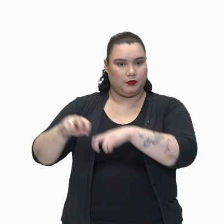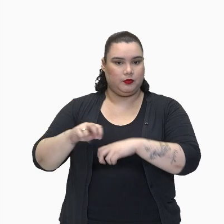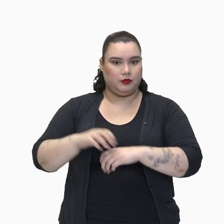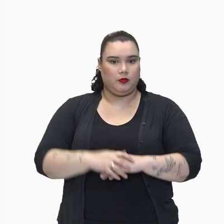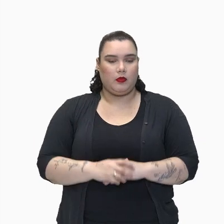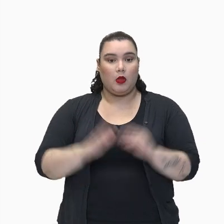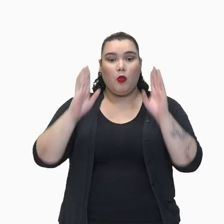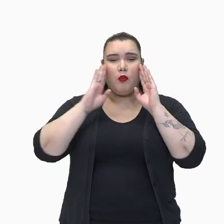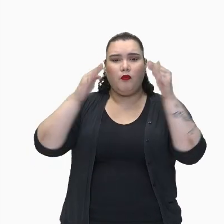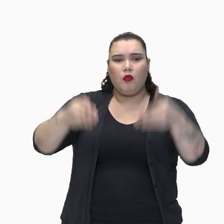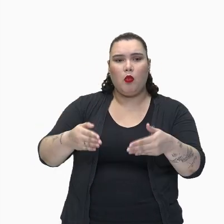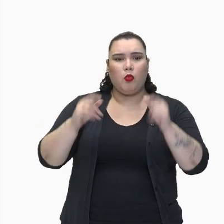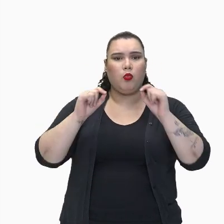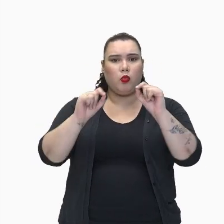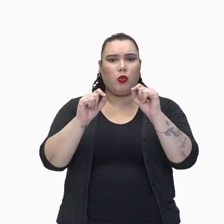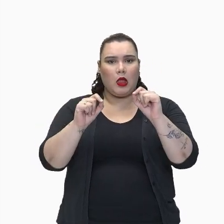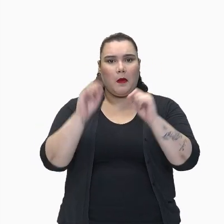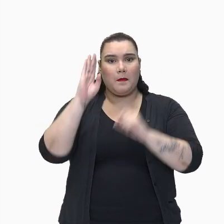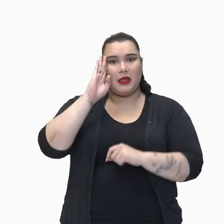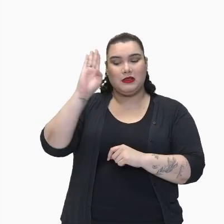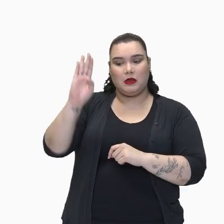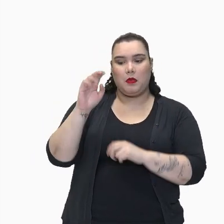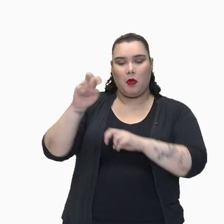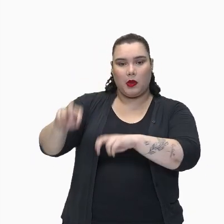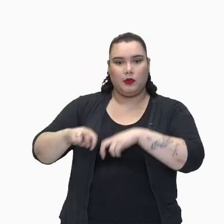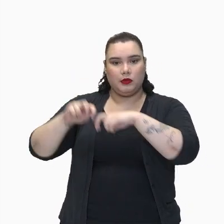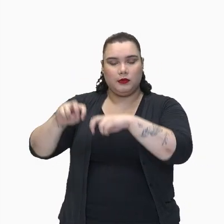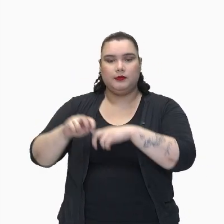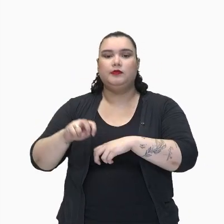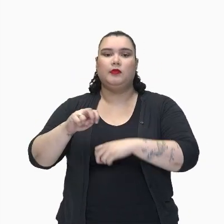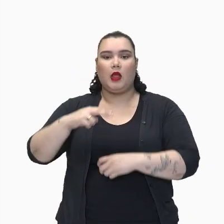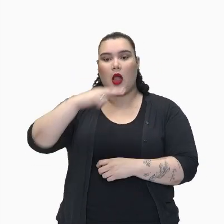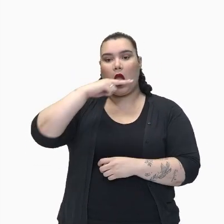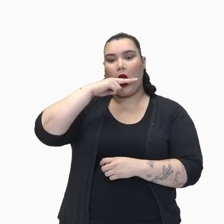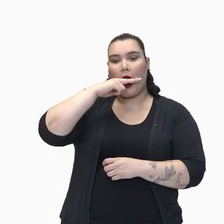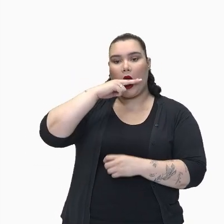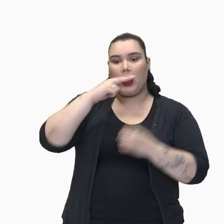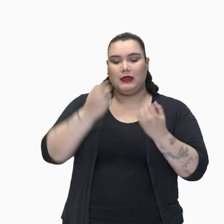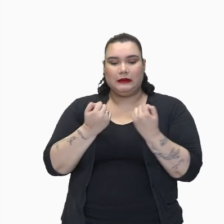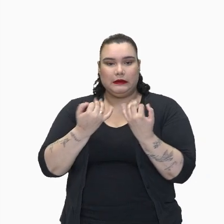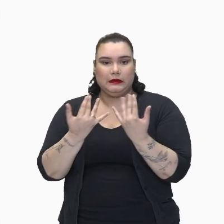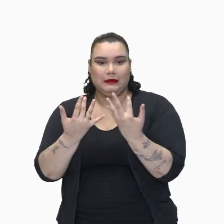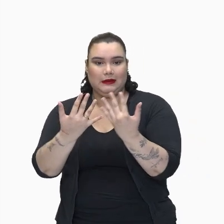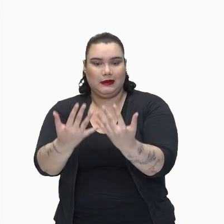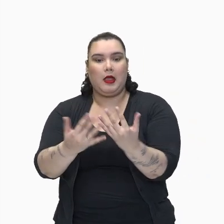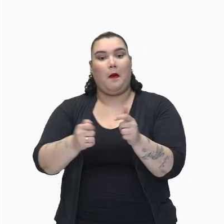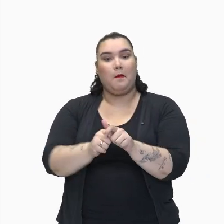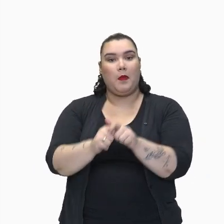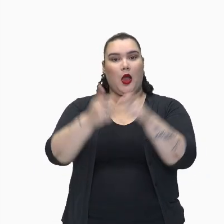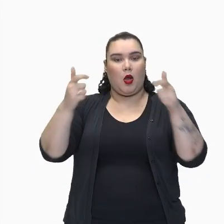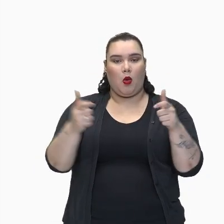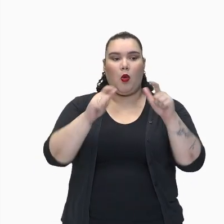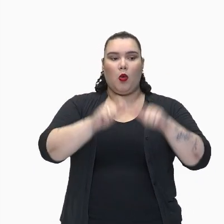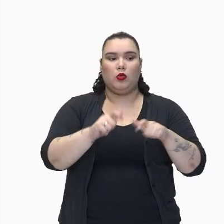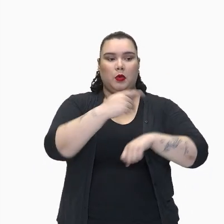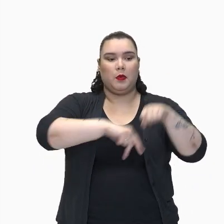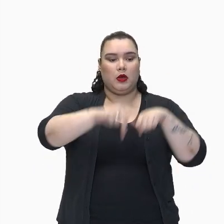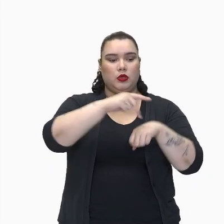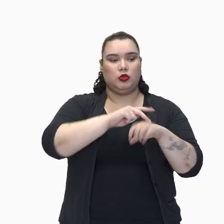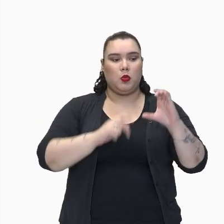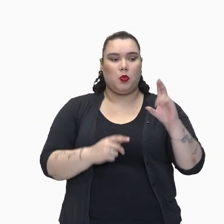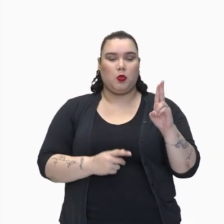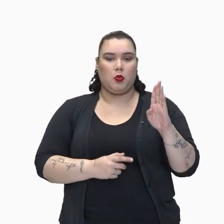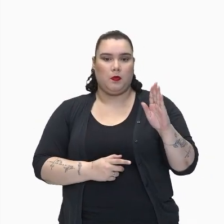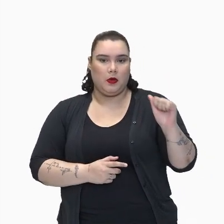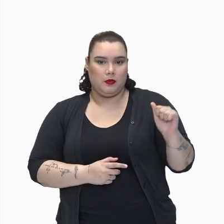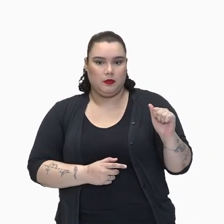se destaca na agricultura na região do Caribe? Cultivo de cana-de-açúcar, cujo maior produtor é Cuba,